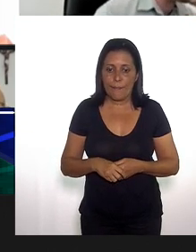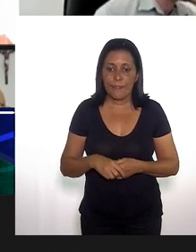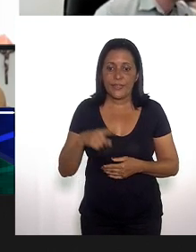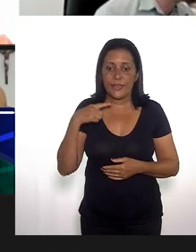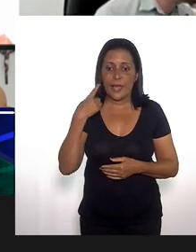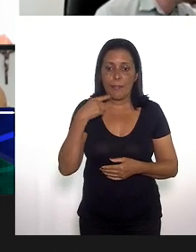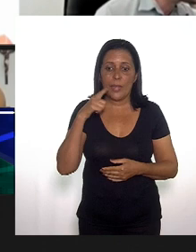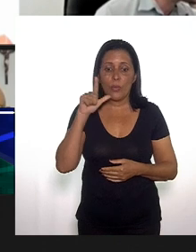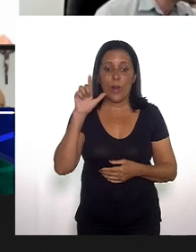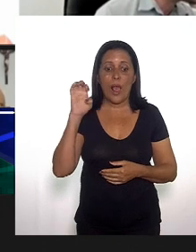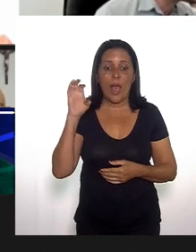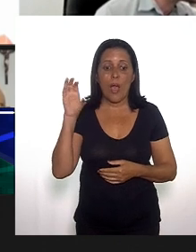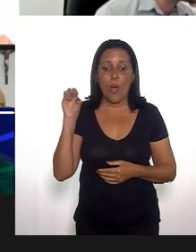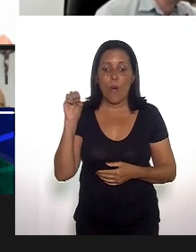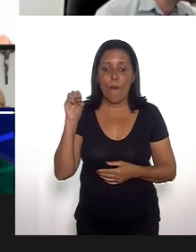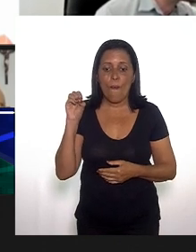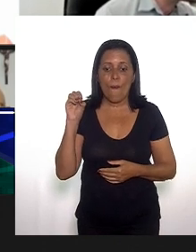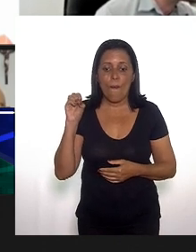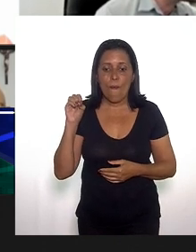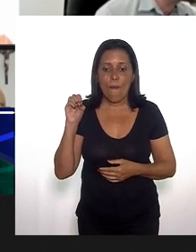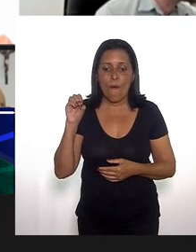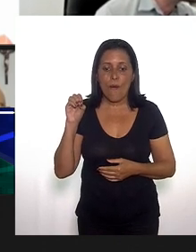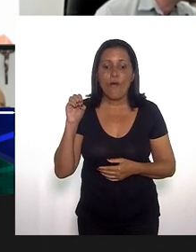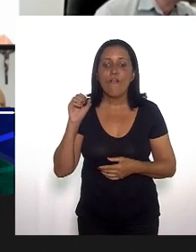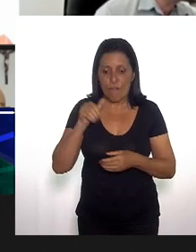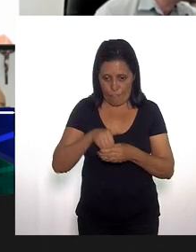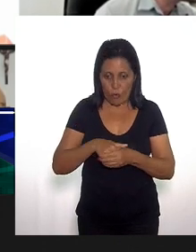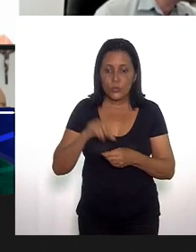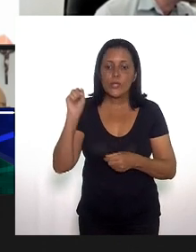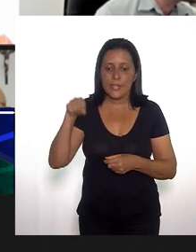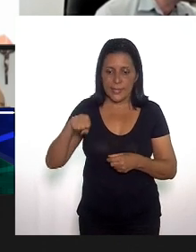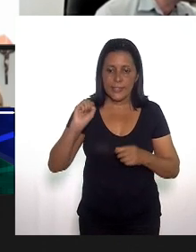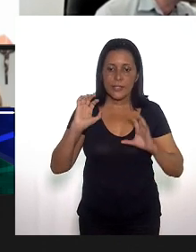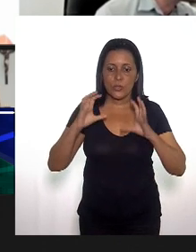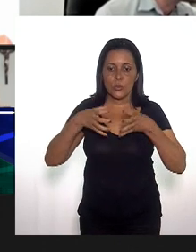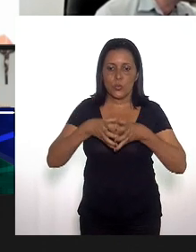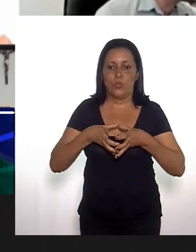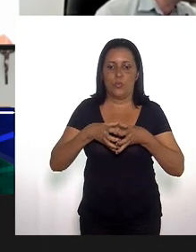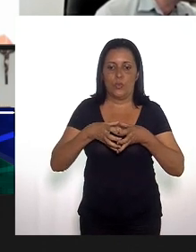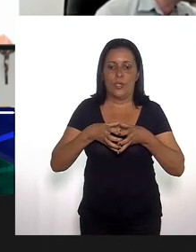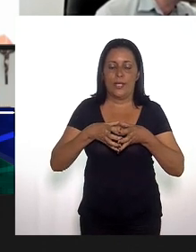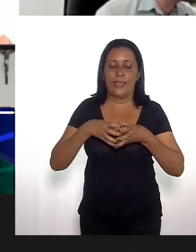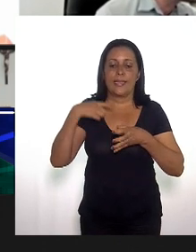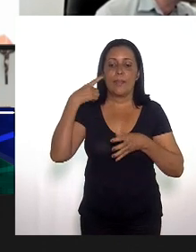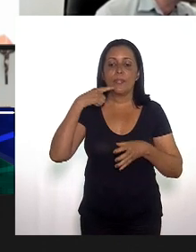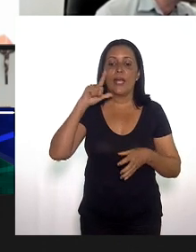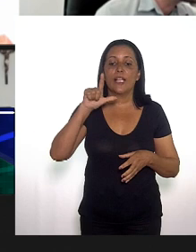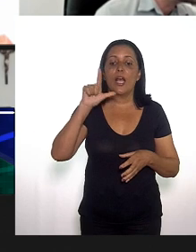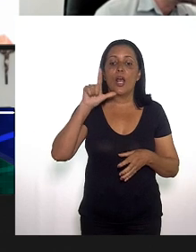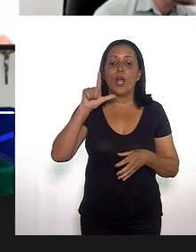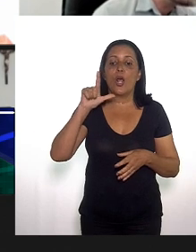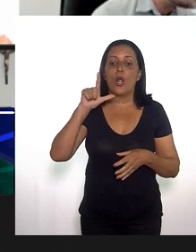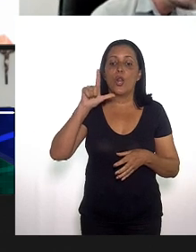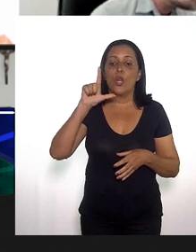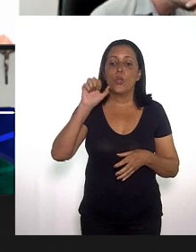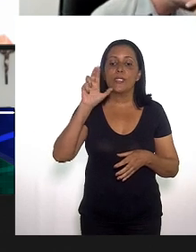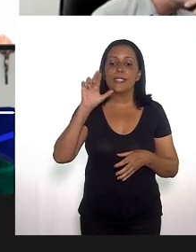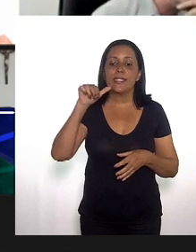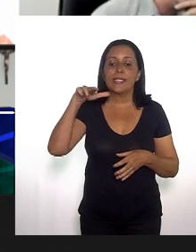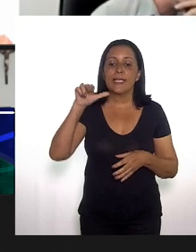Deputado Léo Vieira. Votou sim no grupo. Deputada Lucinha.